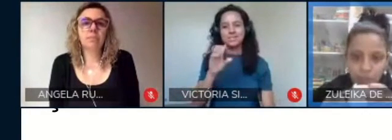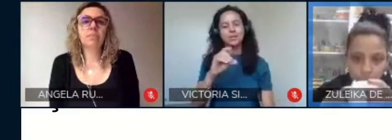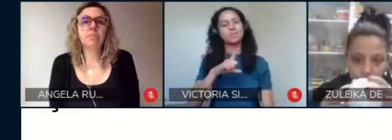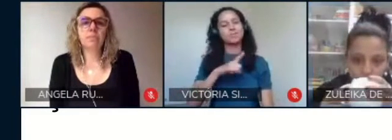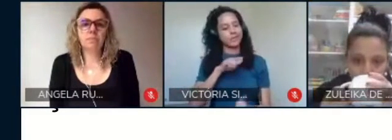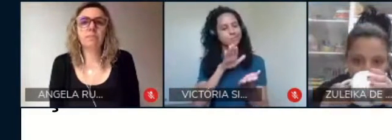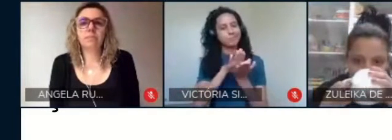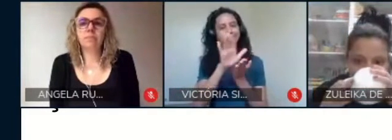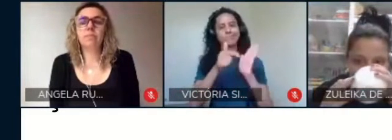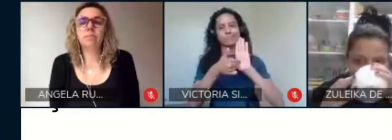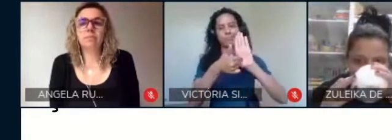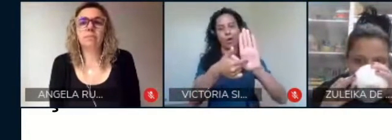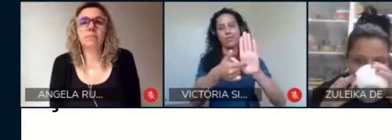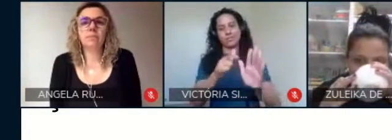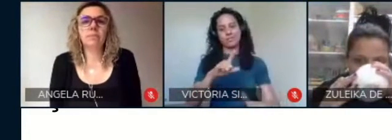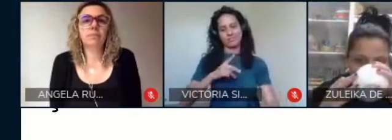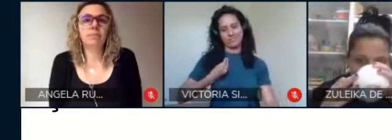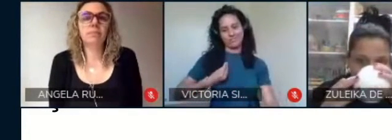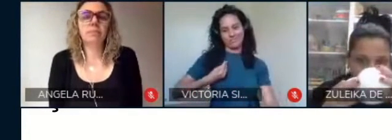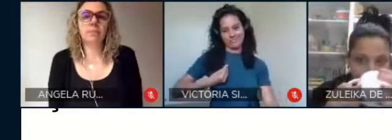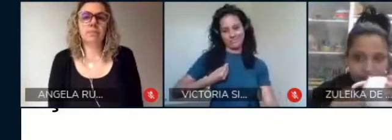tá?